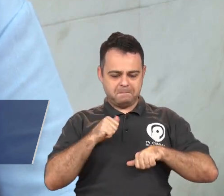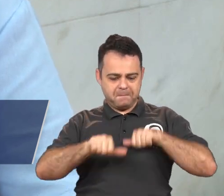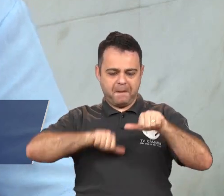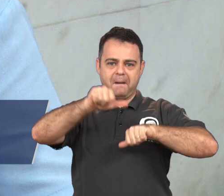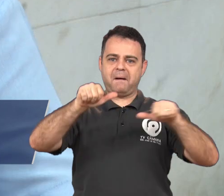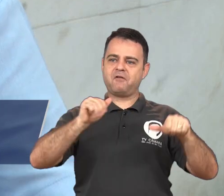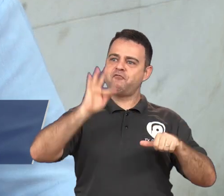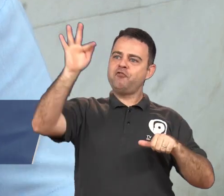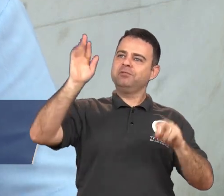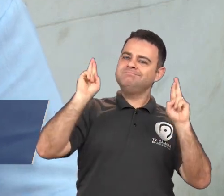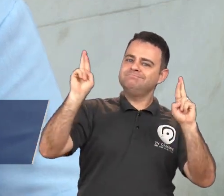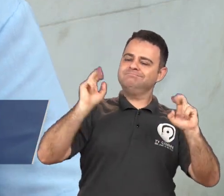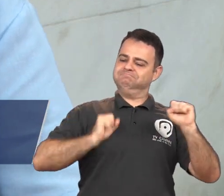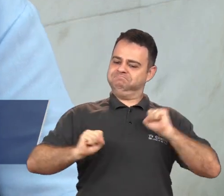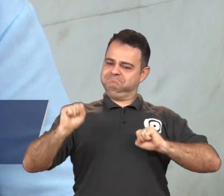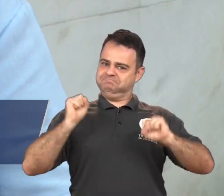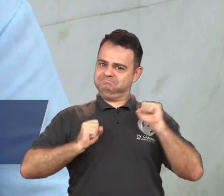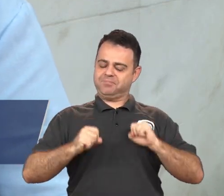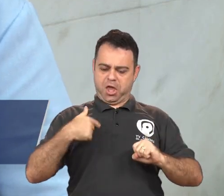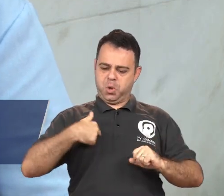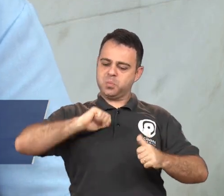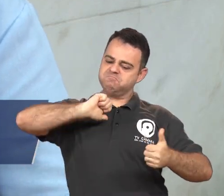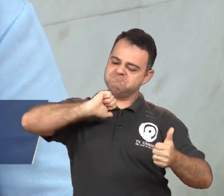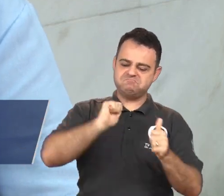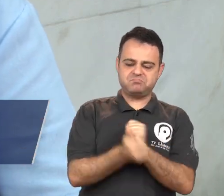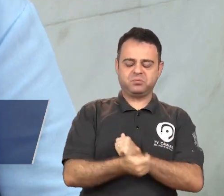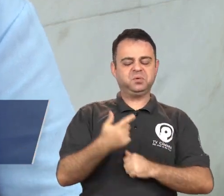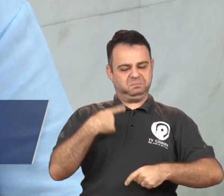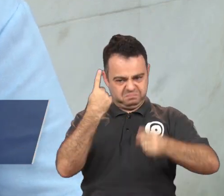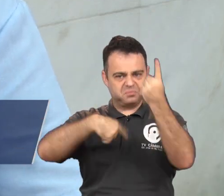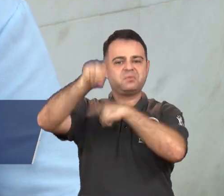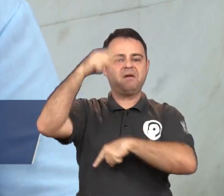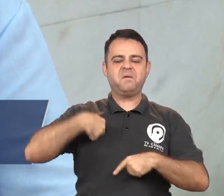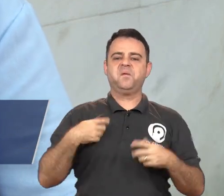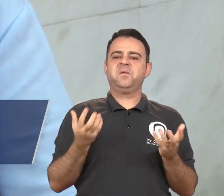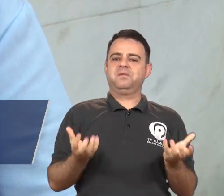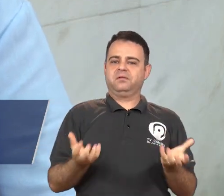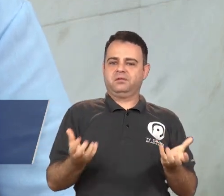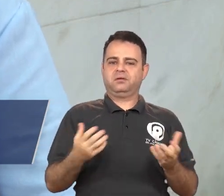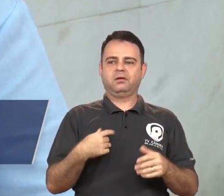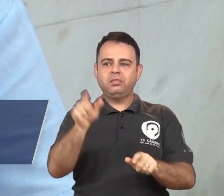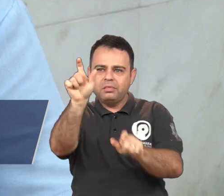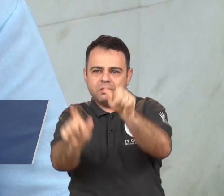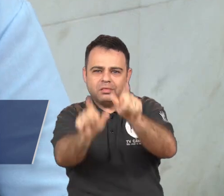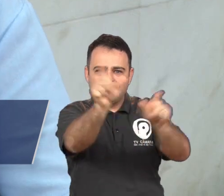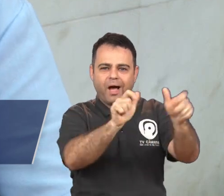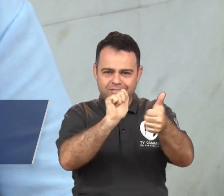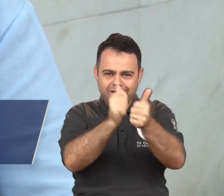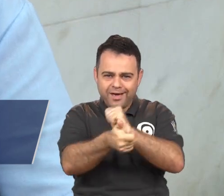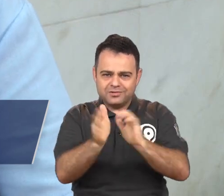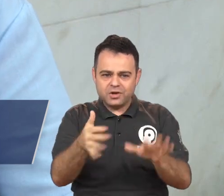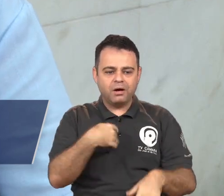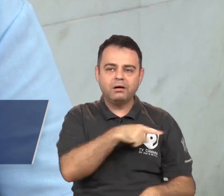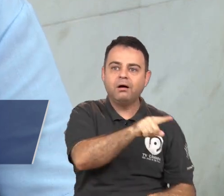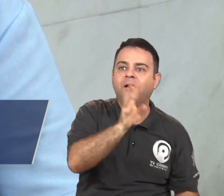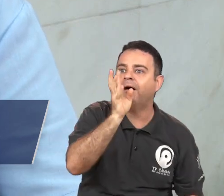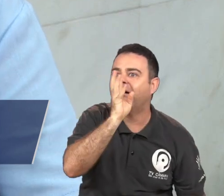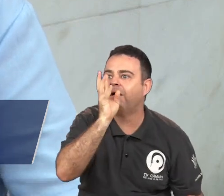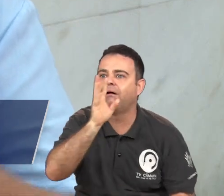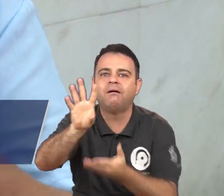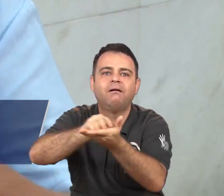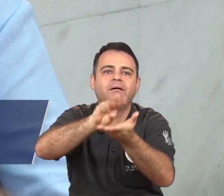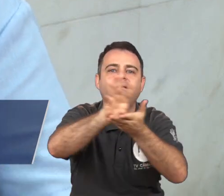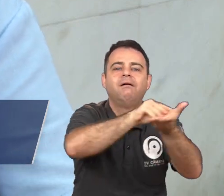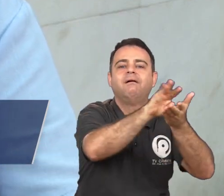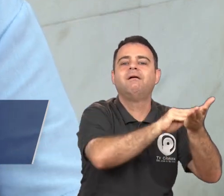de ser um atleta no futuro, se espelham, né? Hoje nos craques que nós temos, então tudo isso é